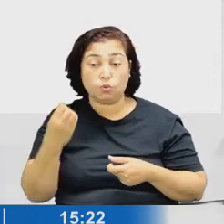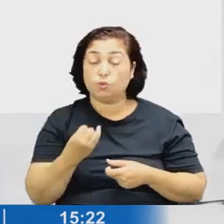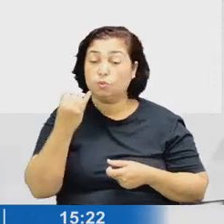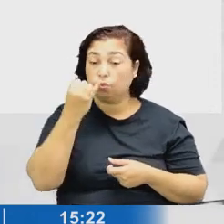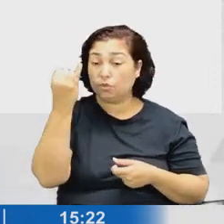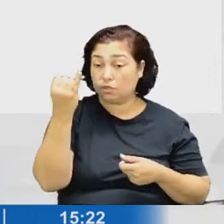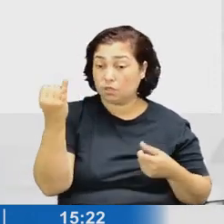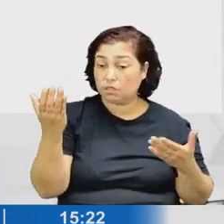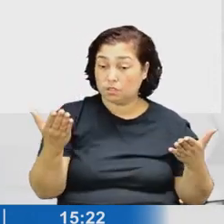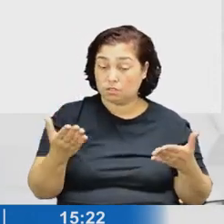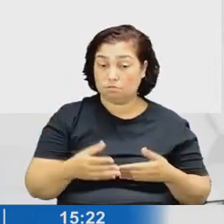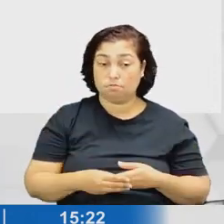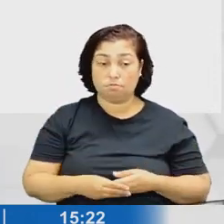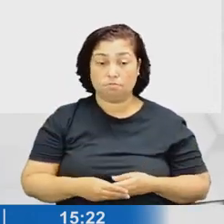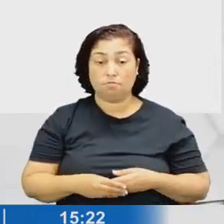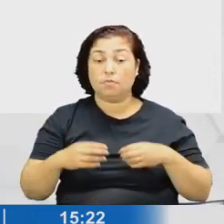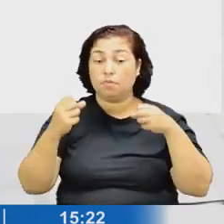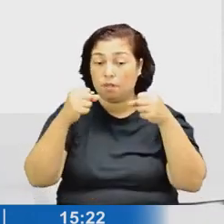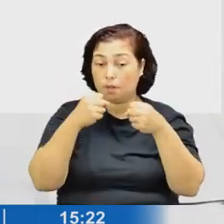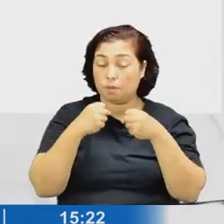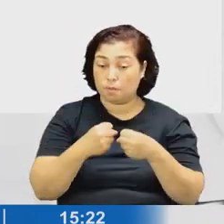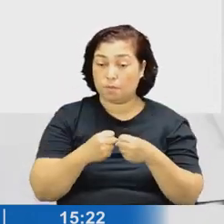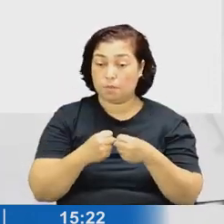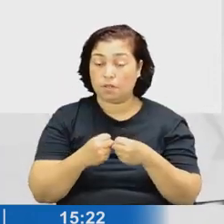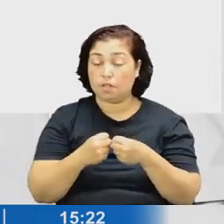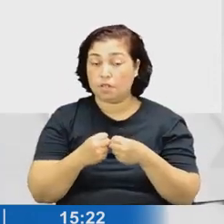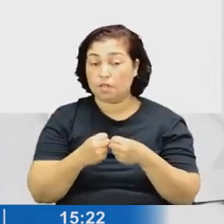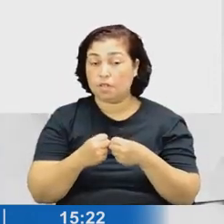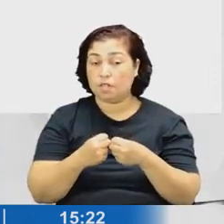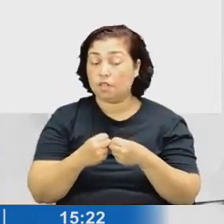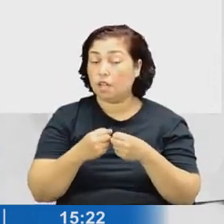tem que estar ligada nisso para poder orientar